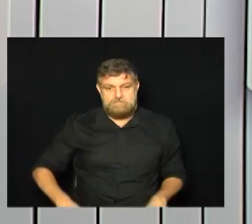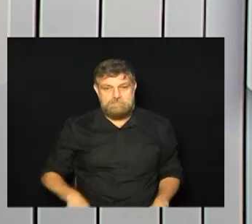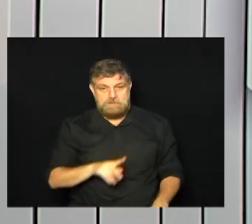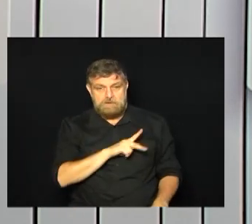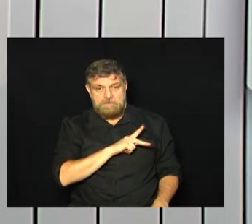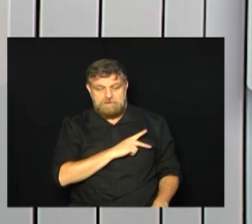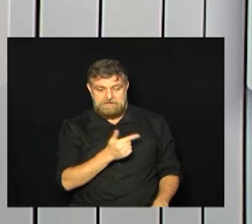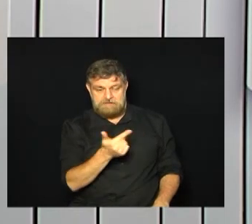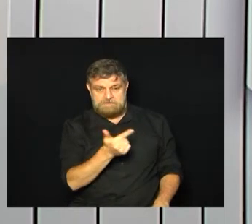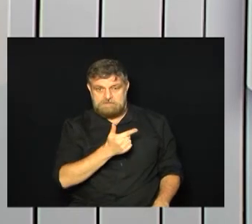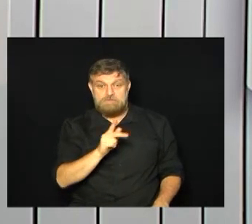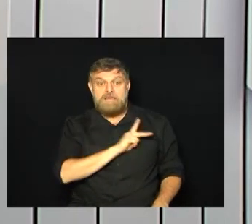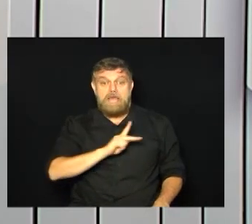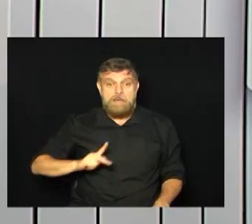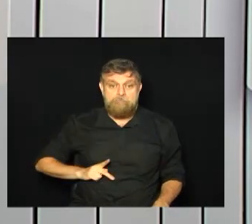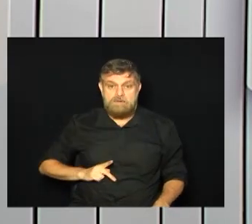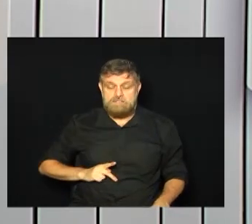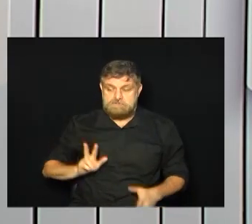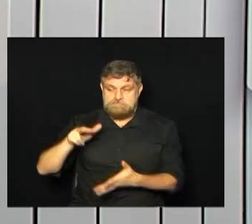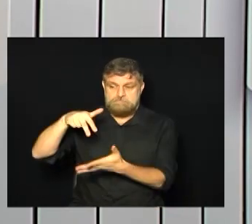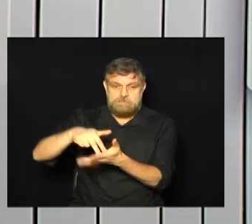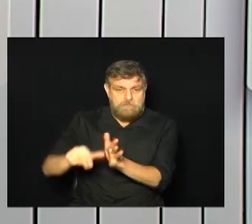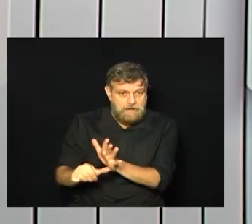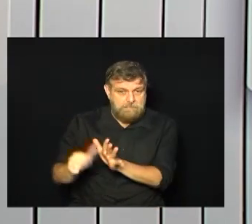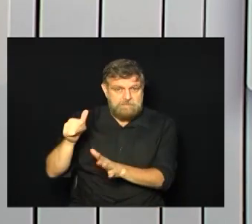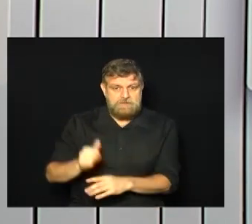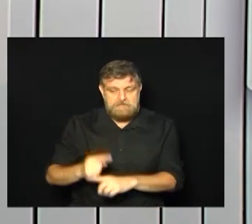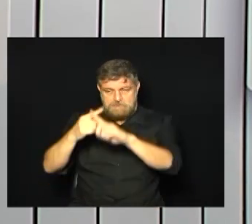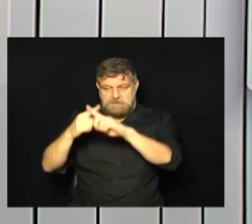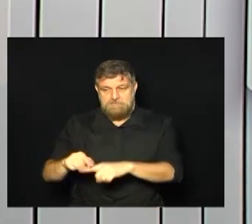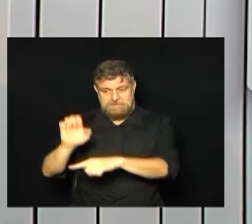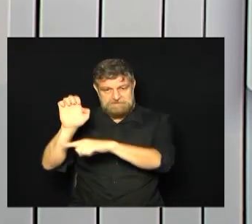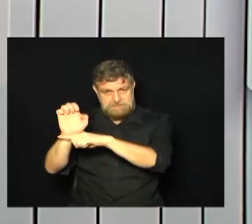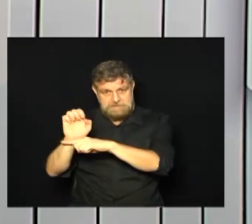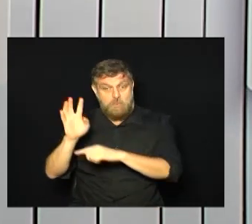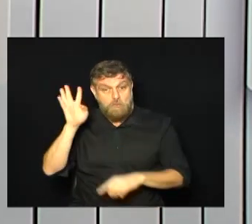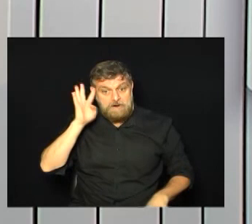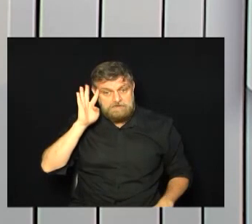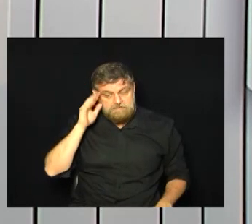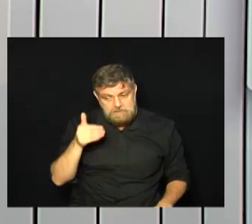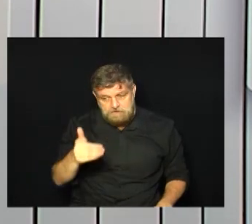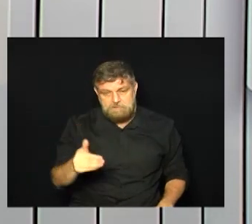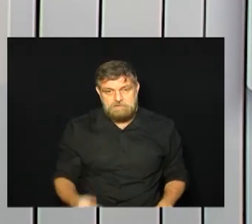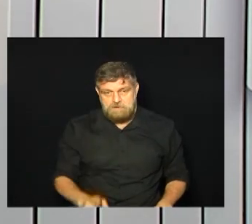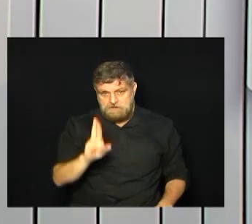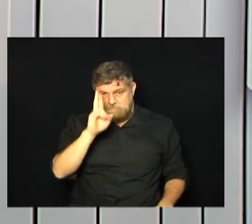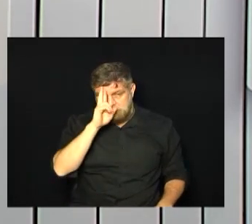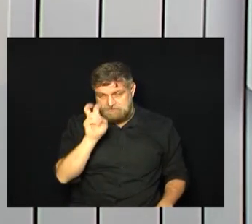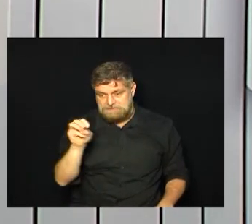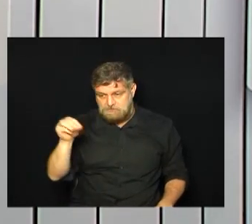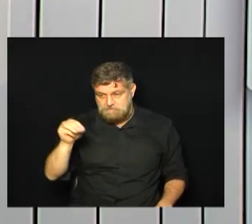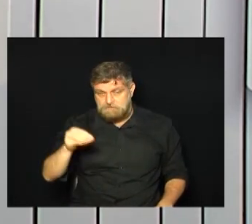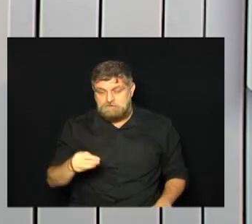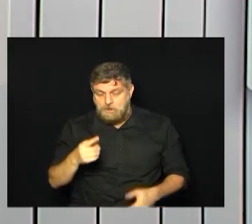é a segunda rodada, a Ponte estreando no estadual nesta quarta-feira. 12:05, vamos fazer o